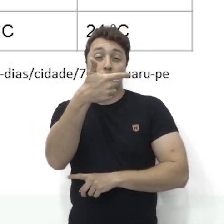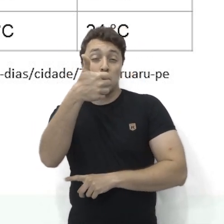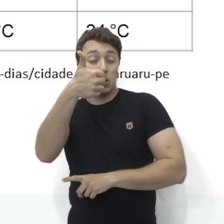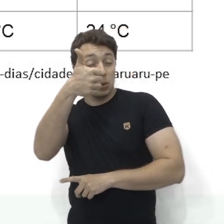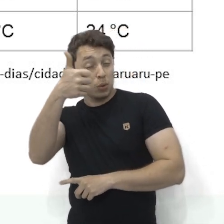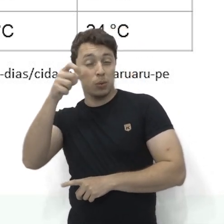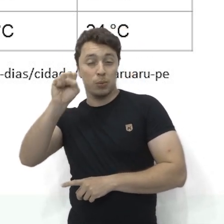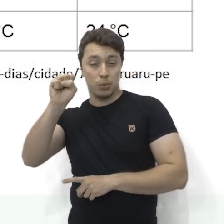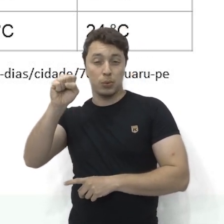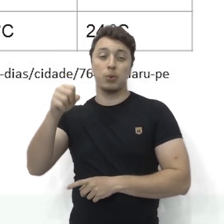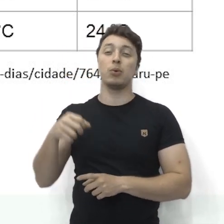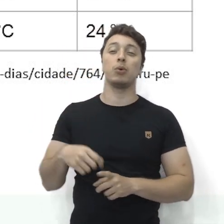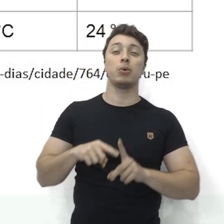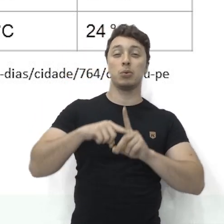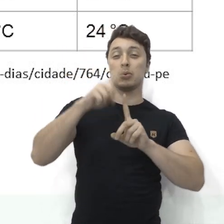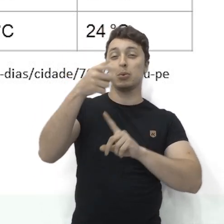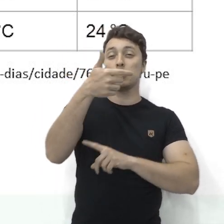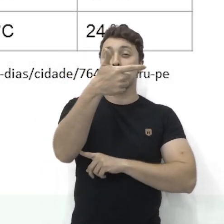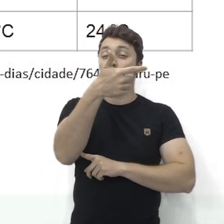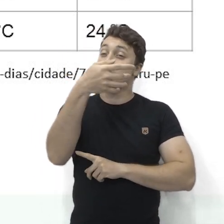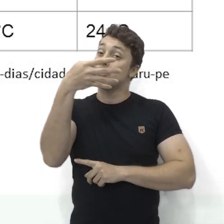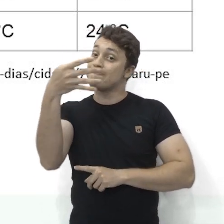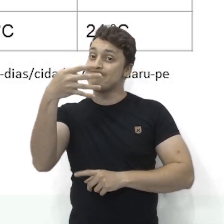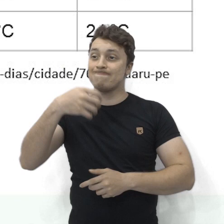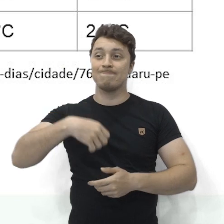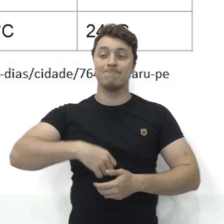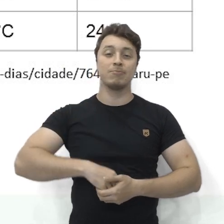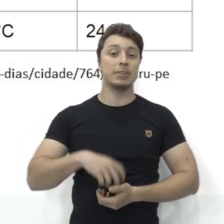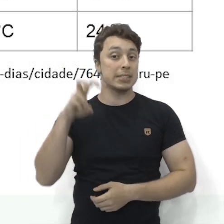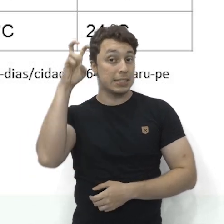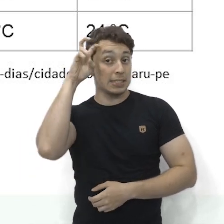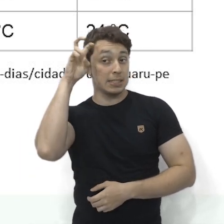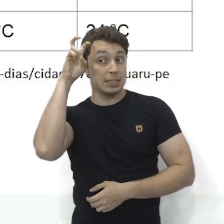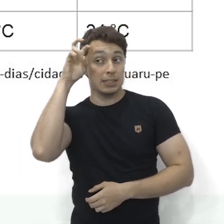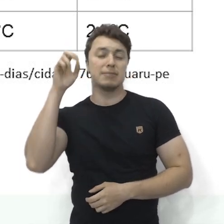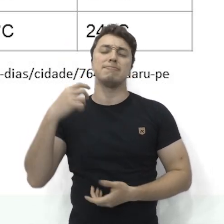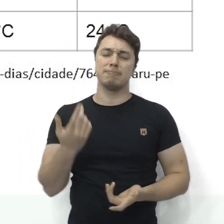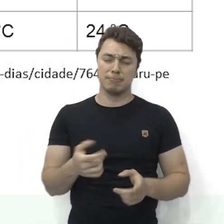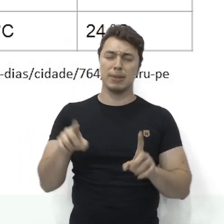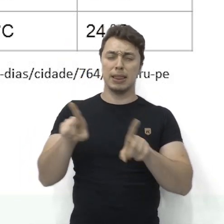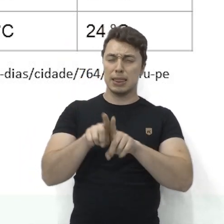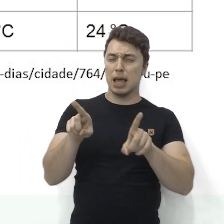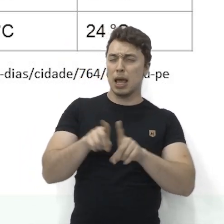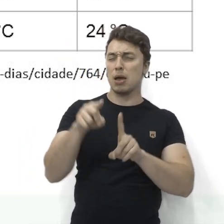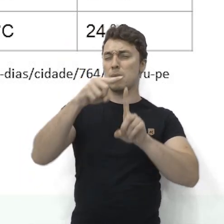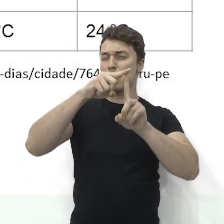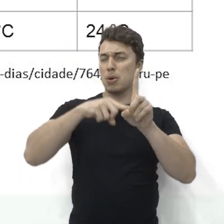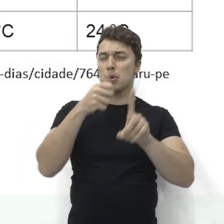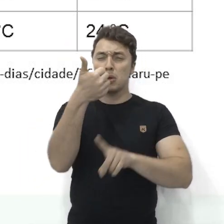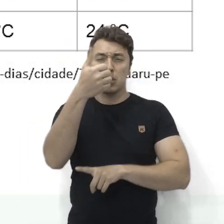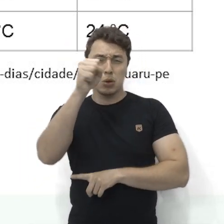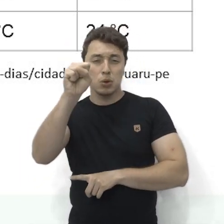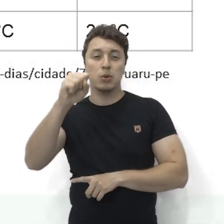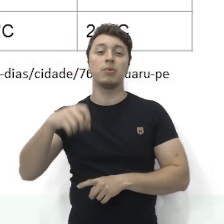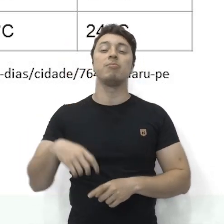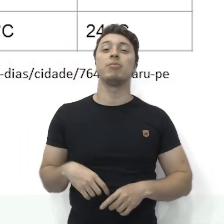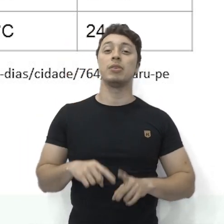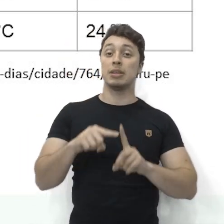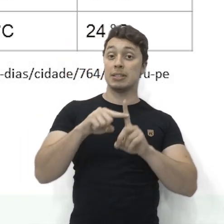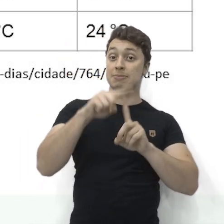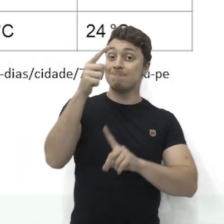mínima e de 24 graus a máxima. Na quinta, também foi de 18 graus a mínima